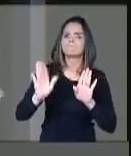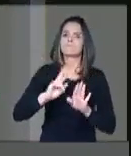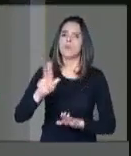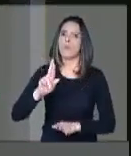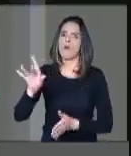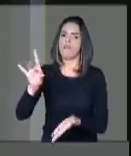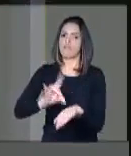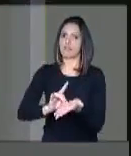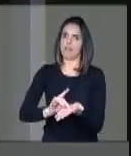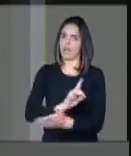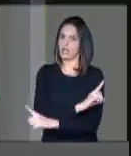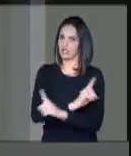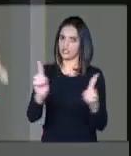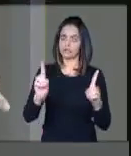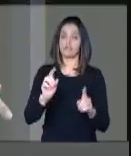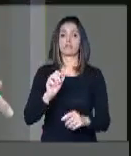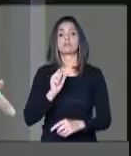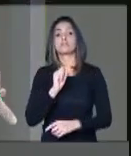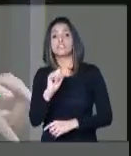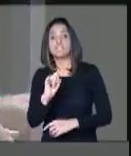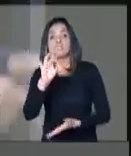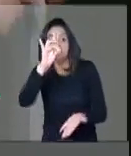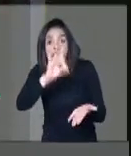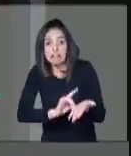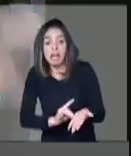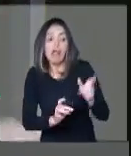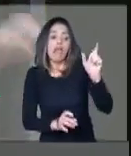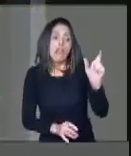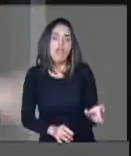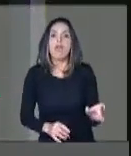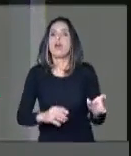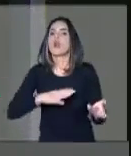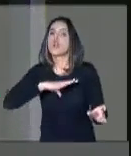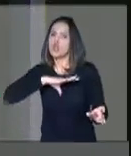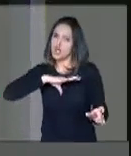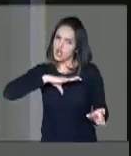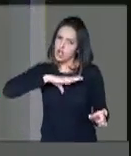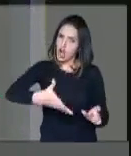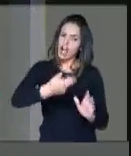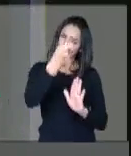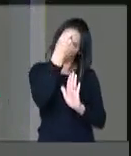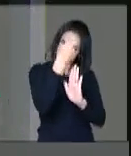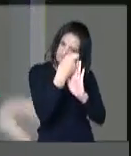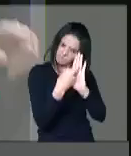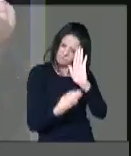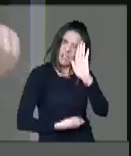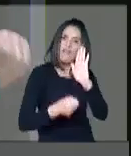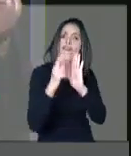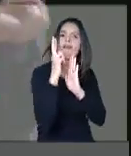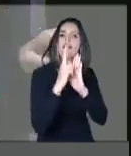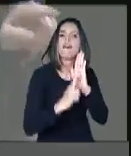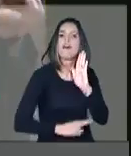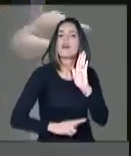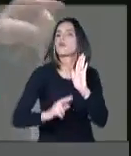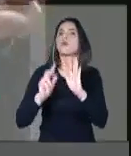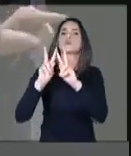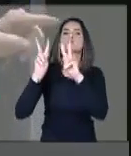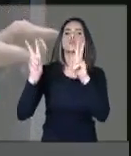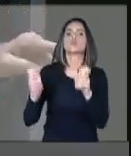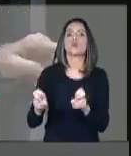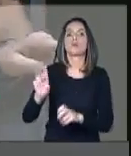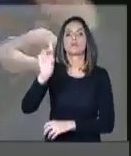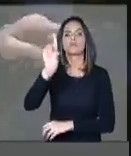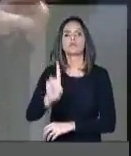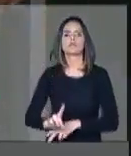isso verdade, não teria feito um corajoso relatório recentemente sobre a situação